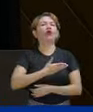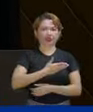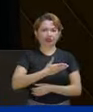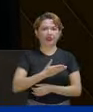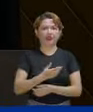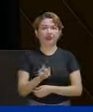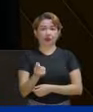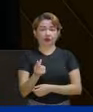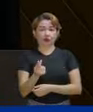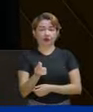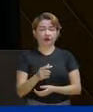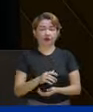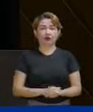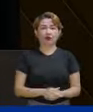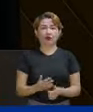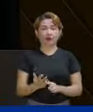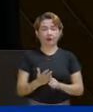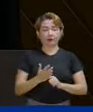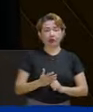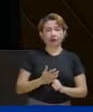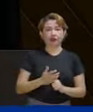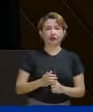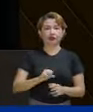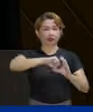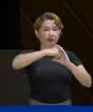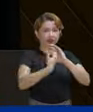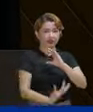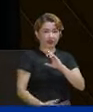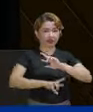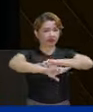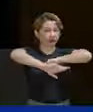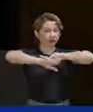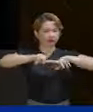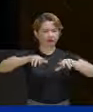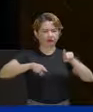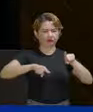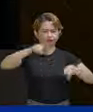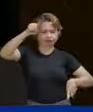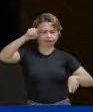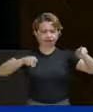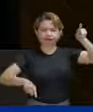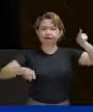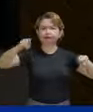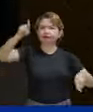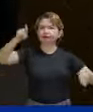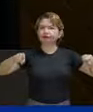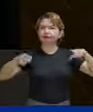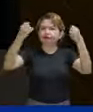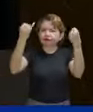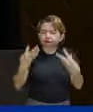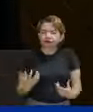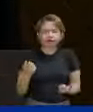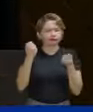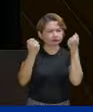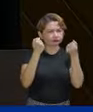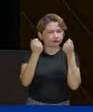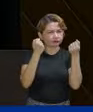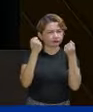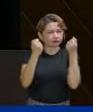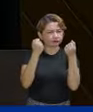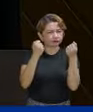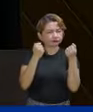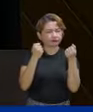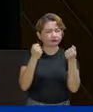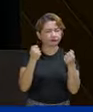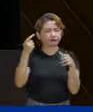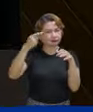valores empregados apresentam características atípicas e desproporcionais, justificando um exame mais rigoroso.